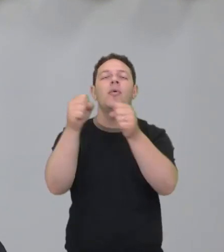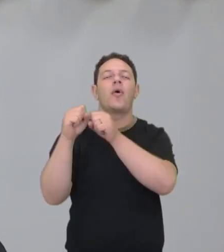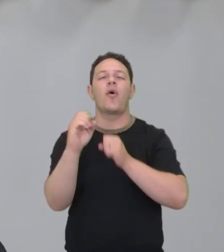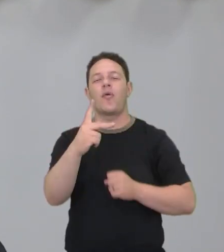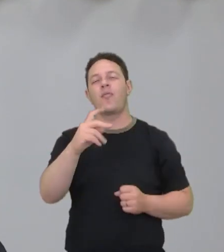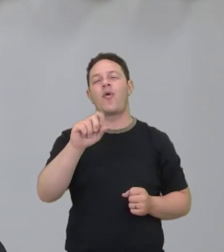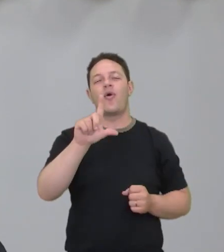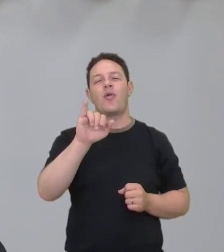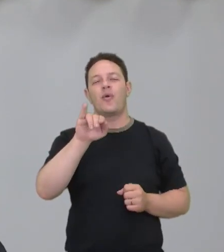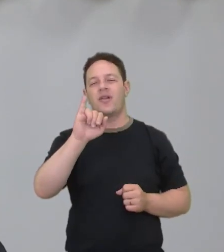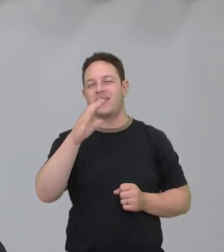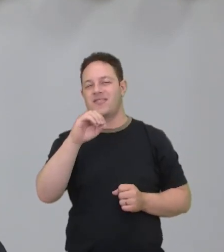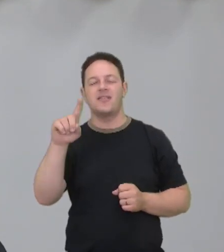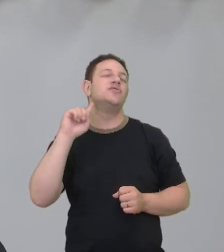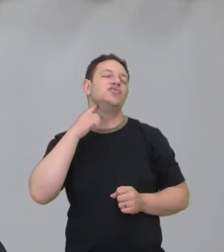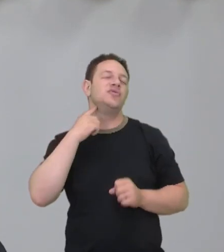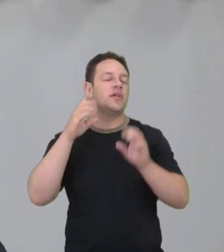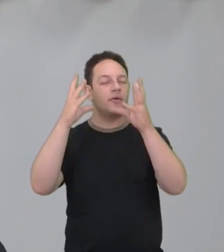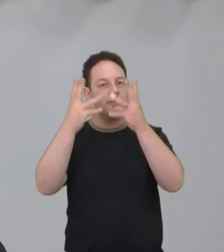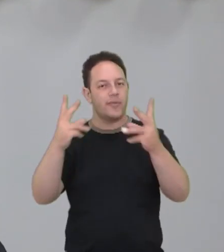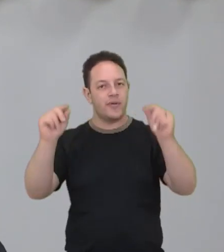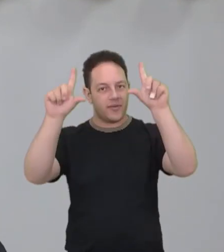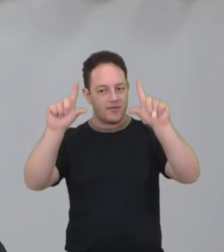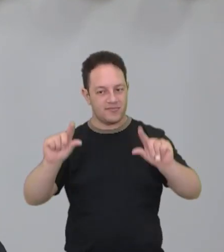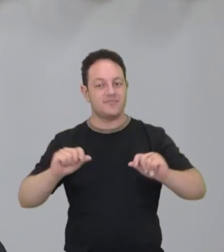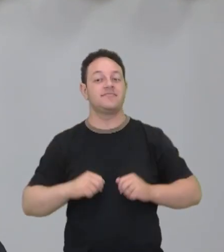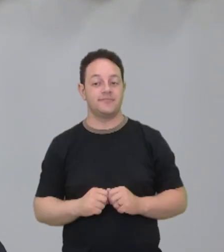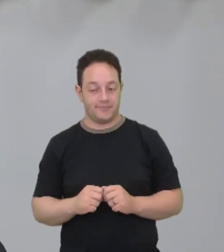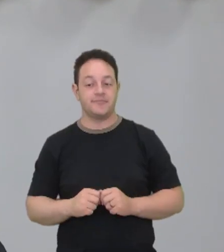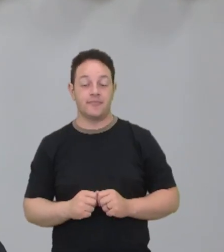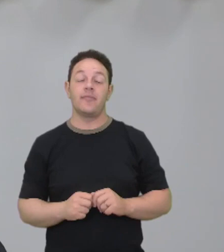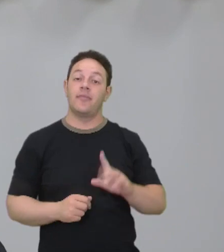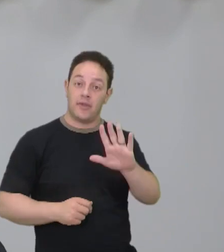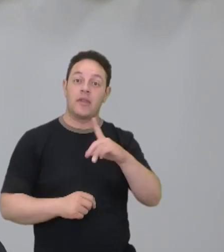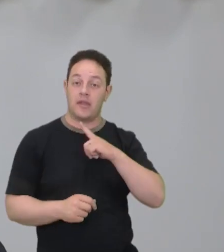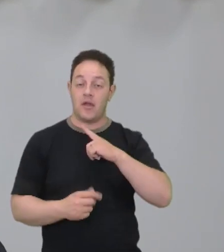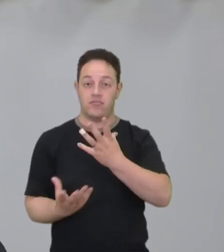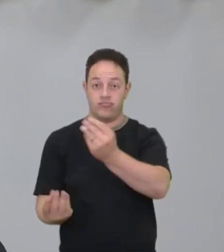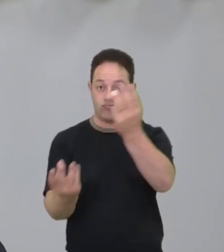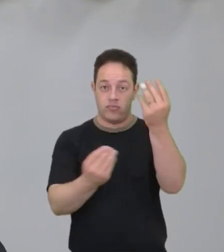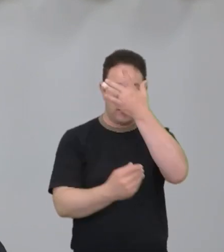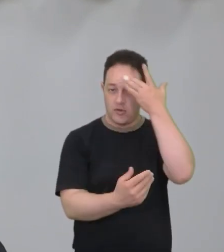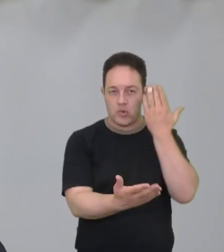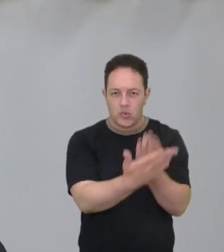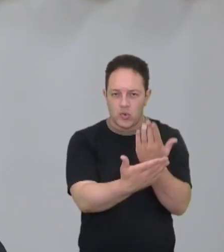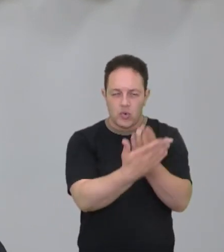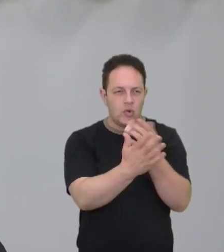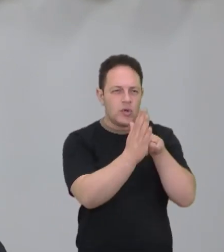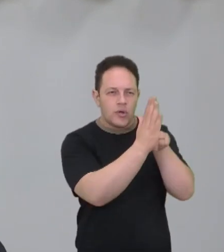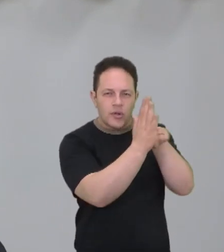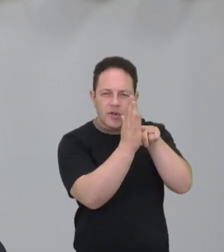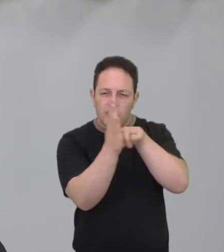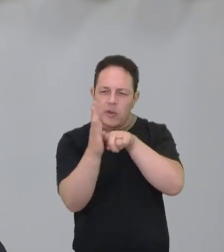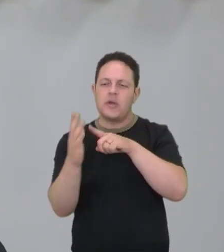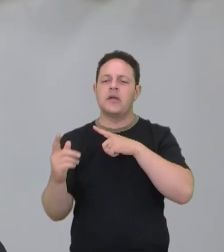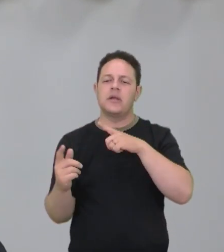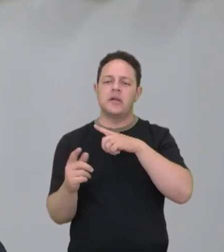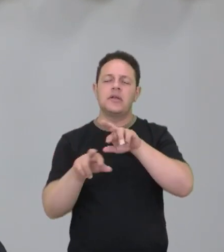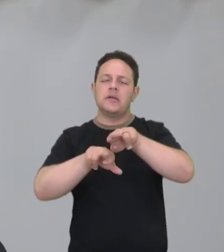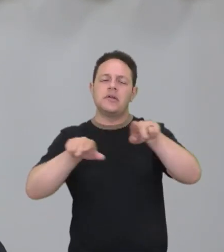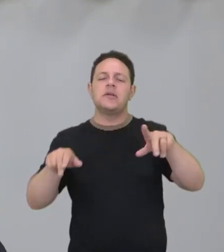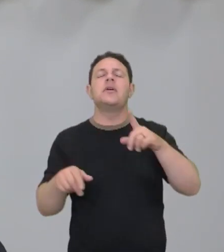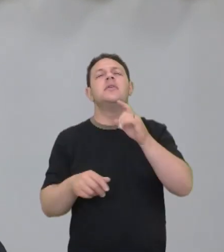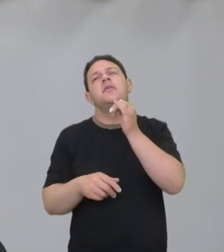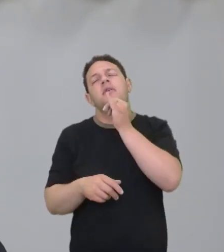esse combate à contaminação. Inclusive, existem diversos estudos que utilizam, por exemplo, de